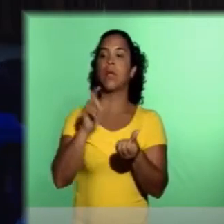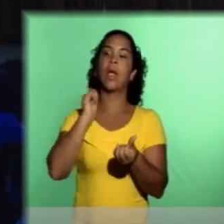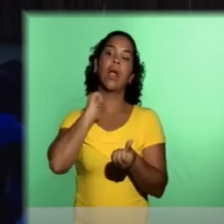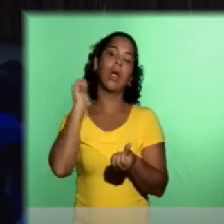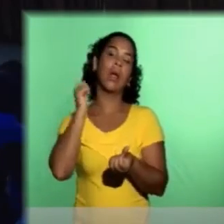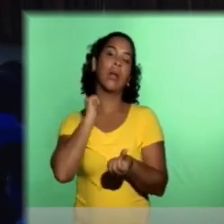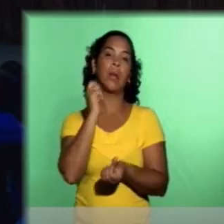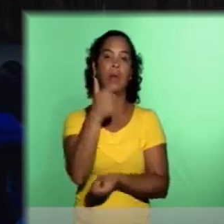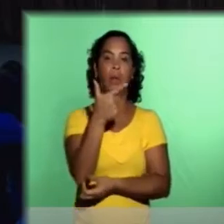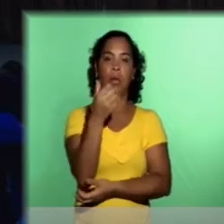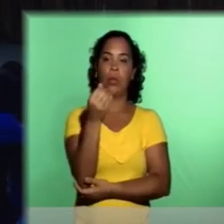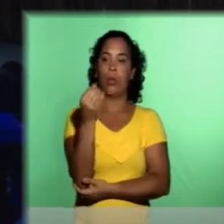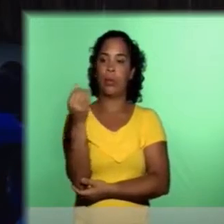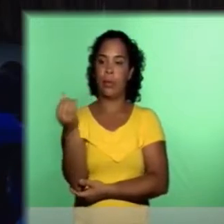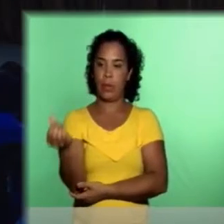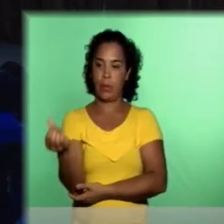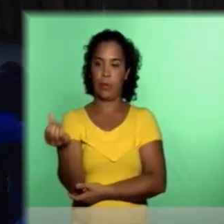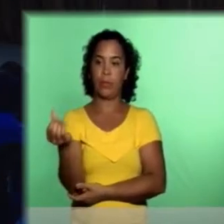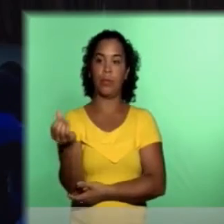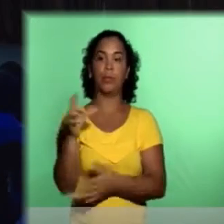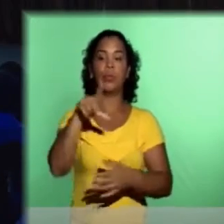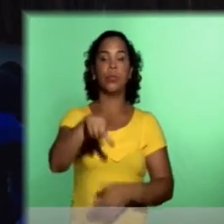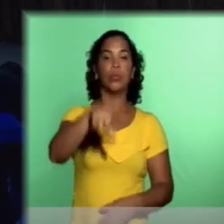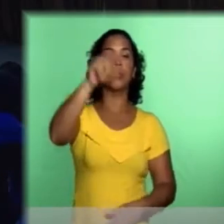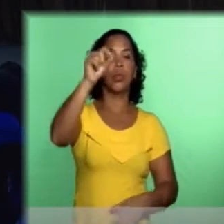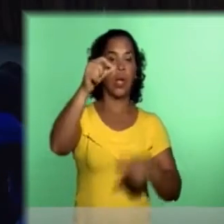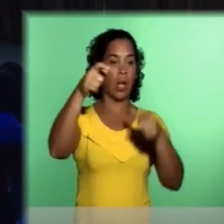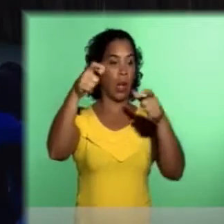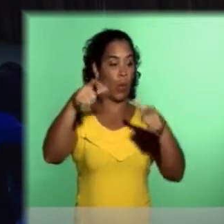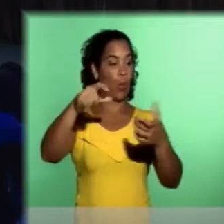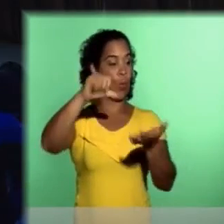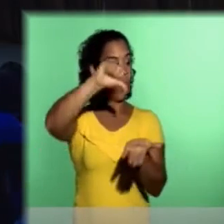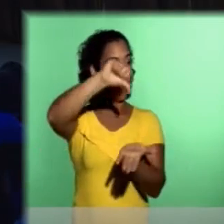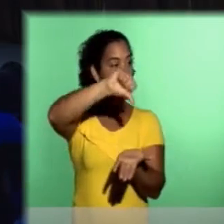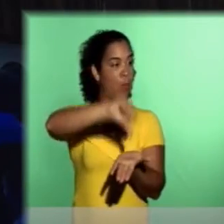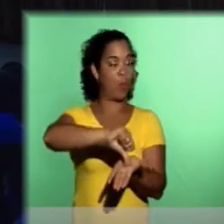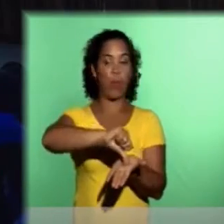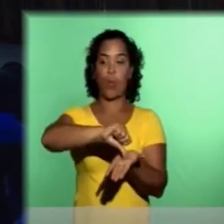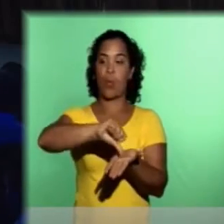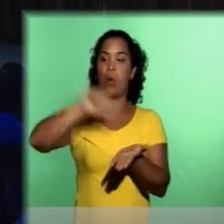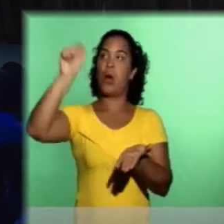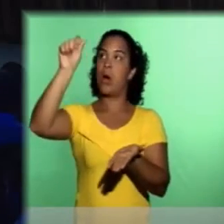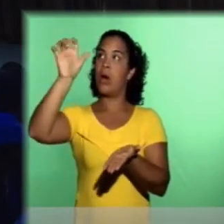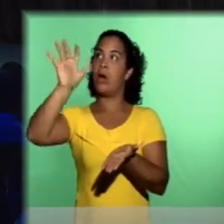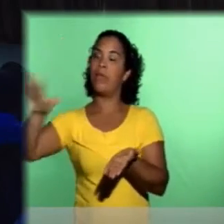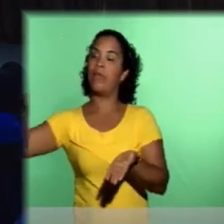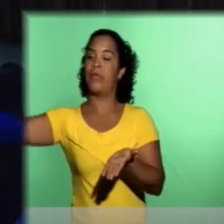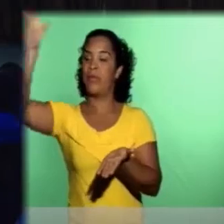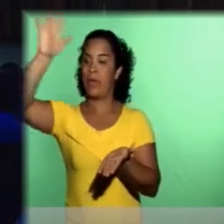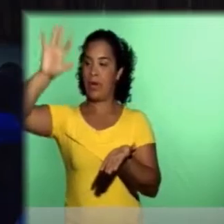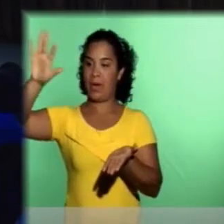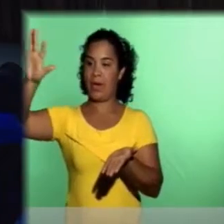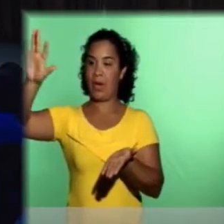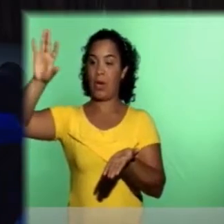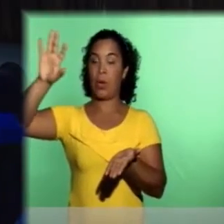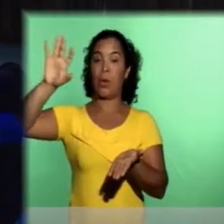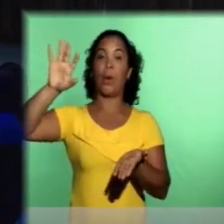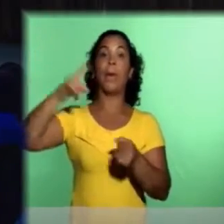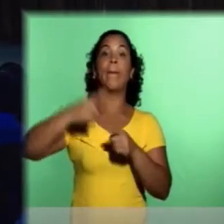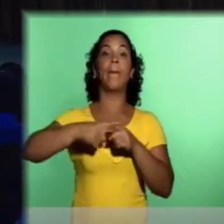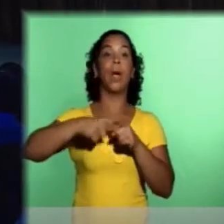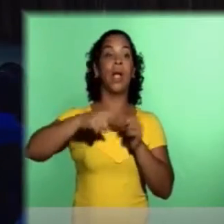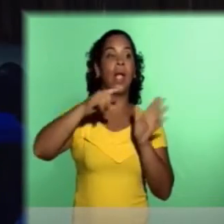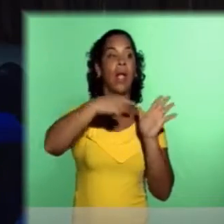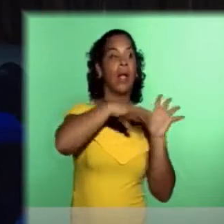2000. A escolha da sede, por uma escolha de sede africana, foi proposital para chamar atenção para a situação